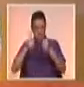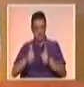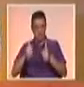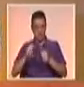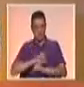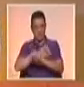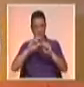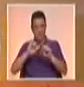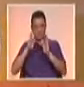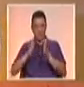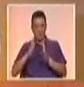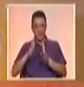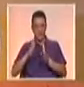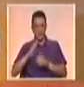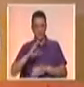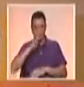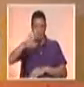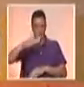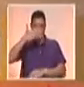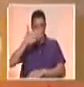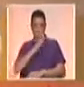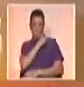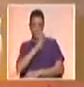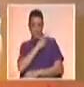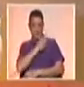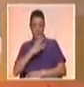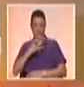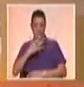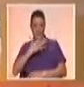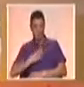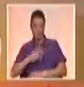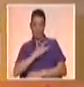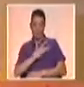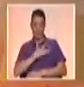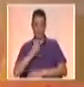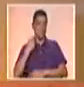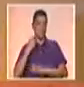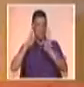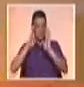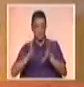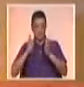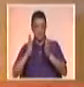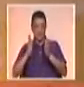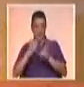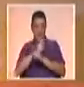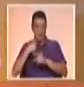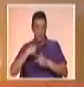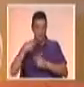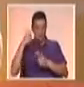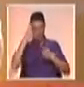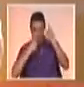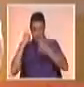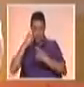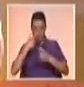matéria. Agora, está em que ano? Está no primeiro. Está no primeiro. Está a gostar? Está a adorar. A adorar mesmo. Agora, já chega um bocadinho de nós pensarmos que o